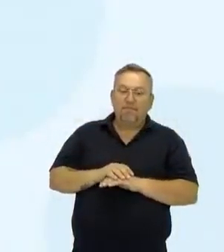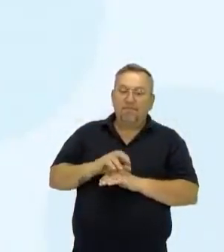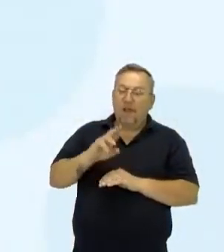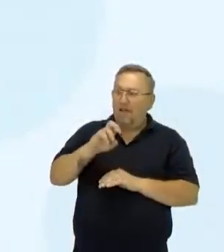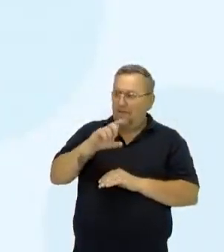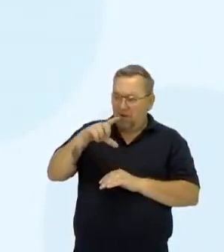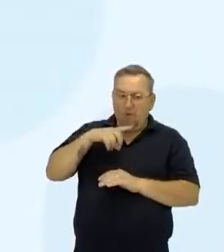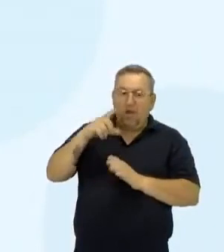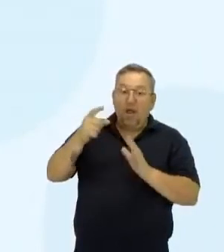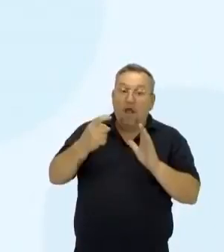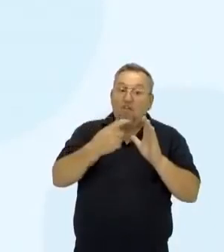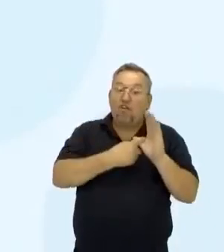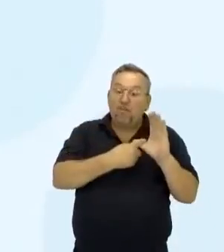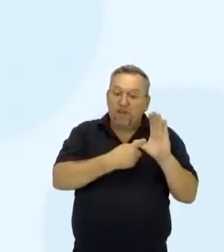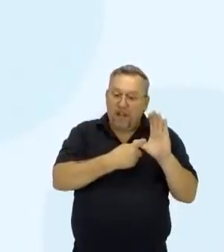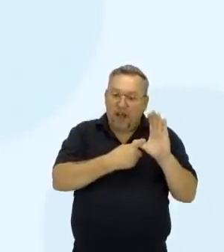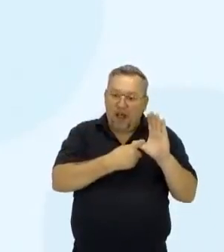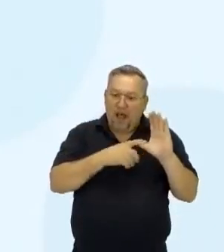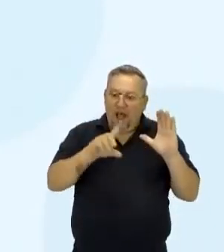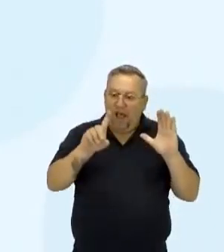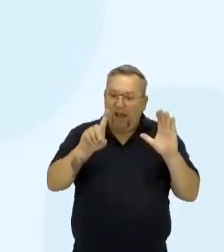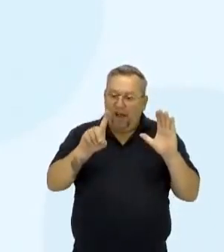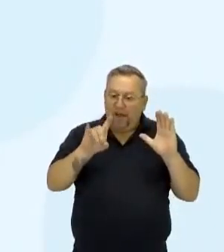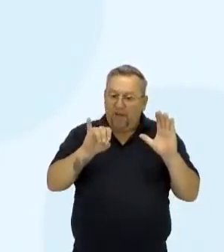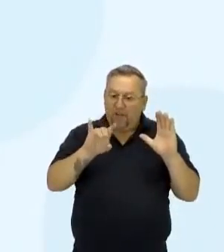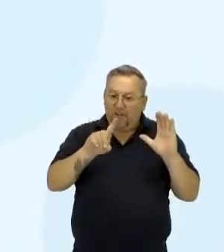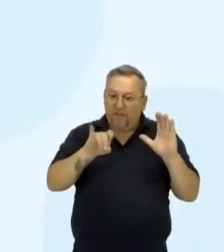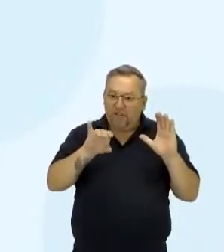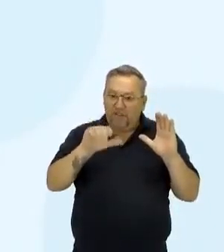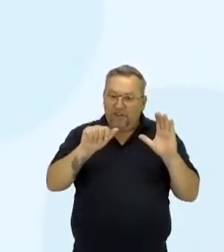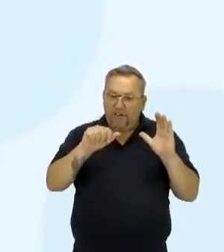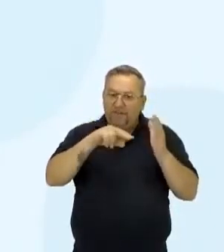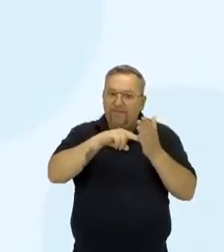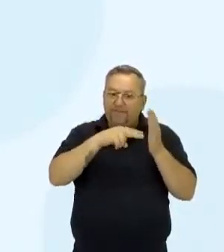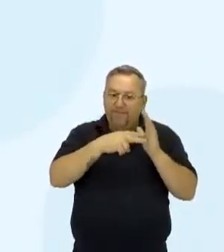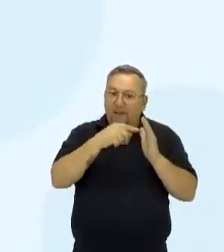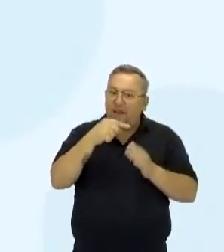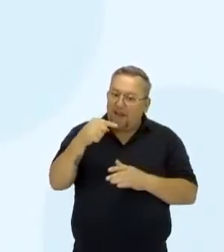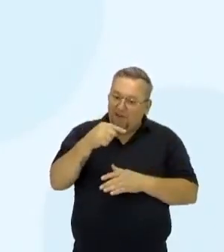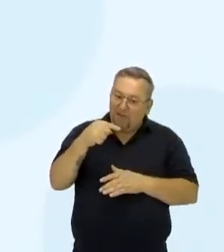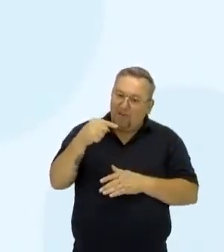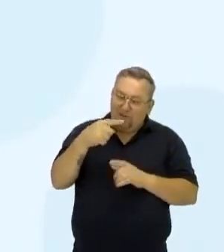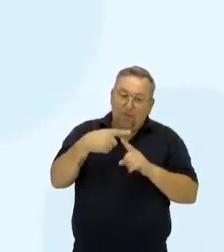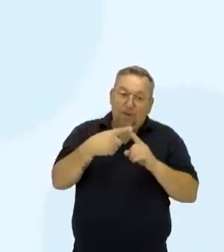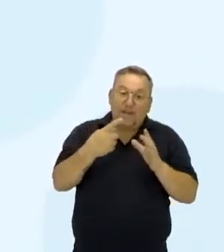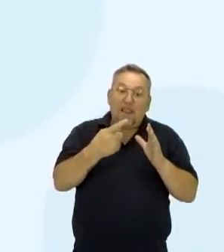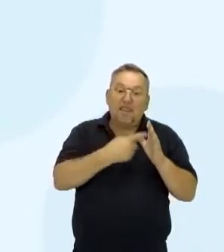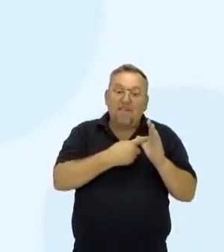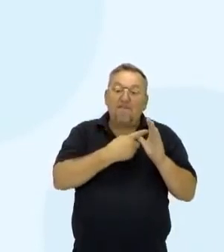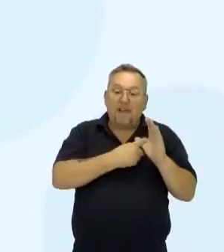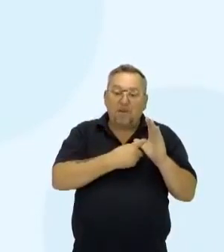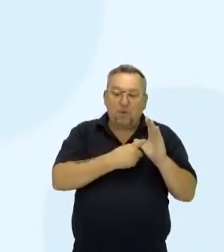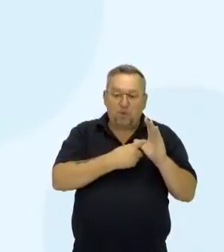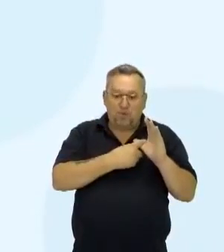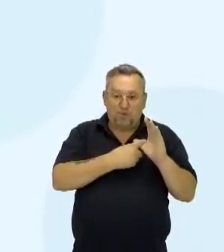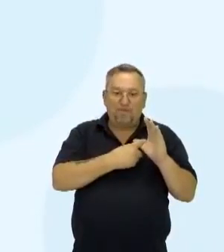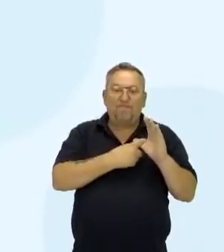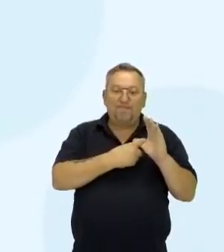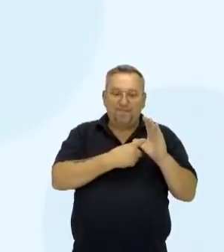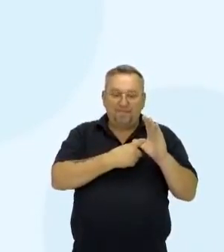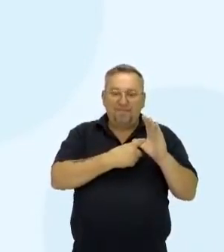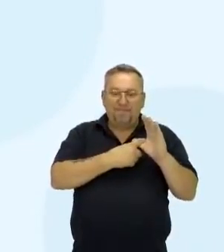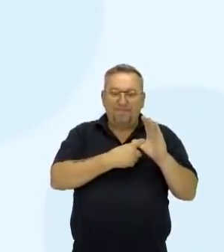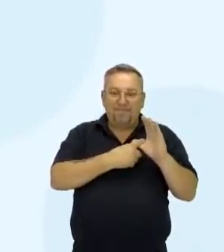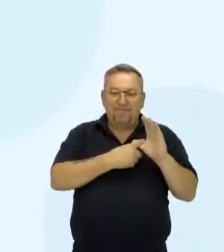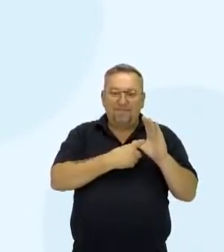Rafael tem uma dívida. Se é dívida, eu sei que é um sinal negativo, né? Então, se é uma relação de